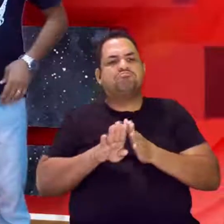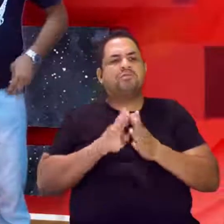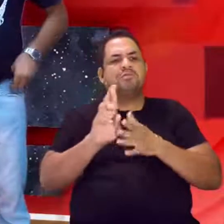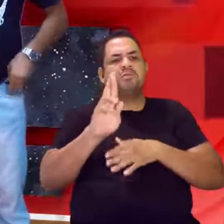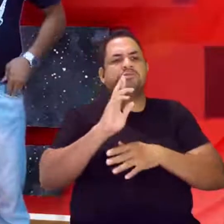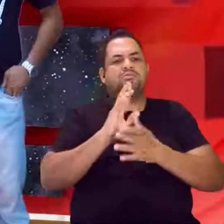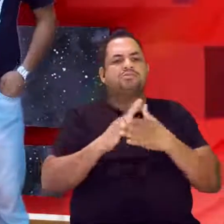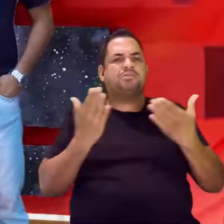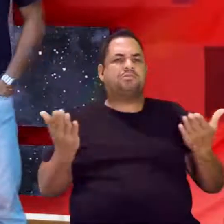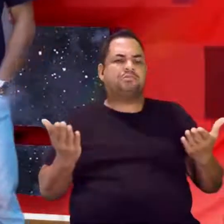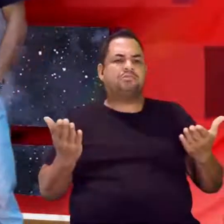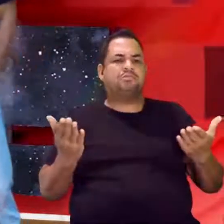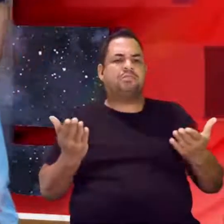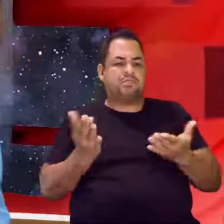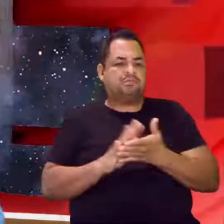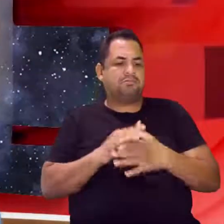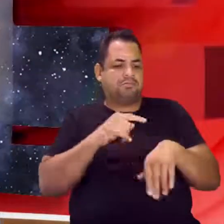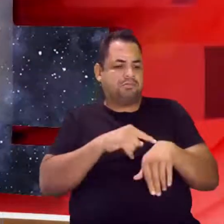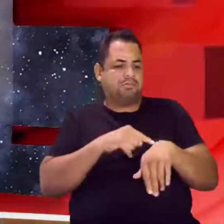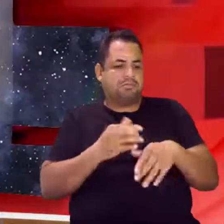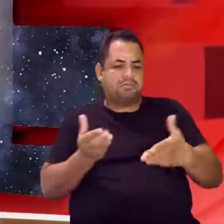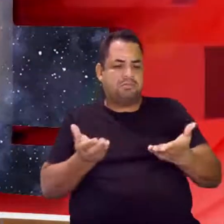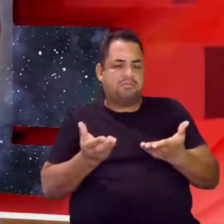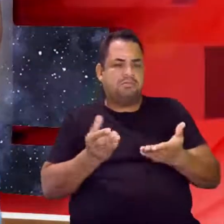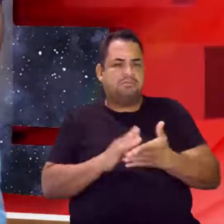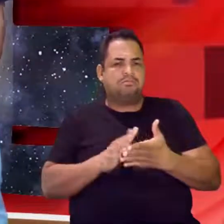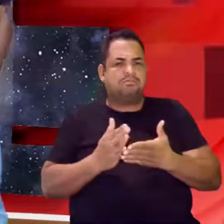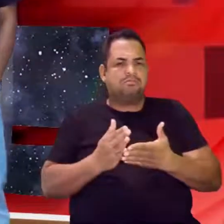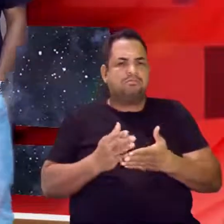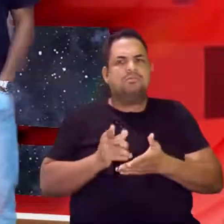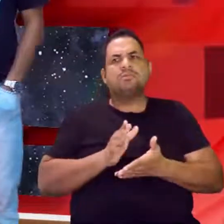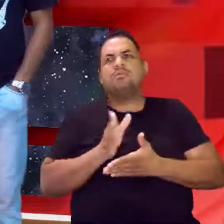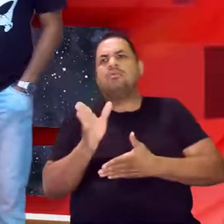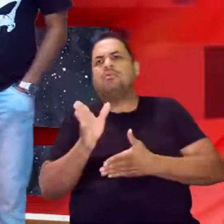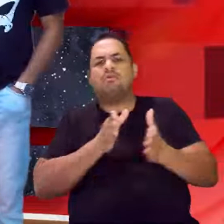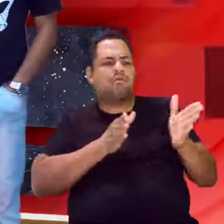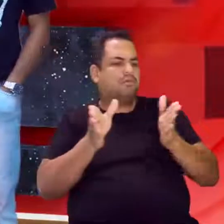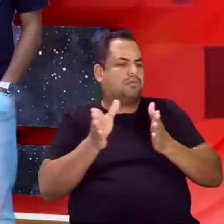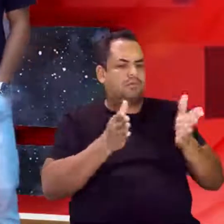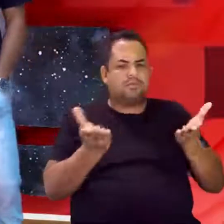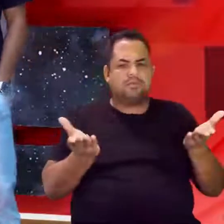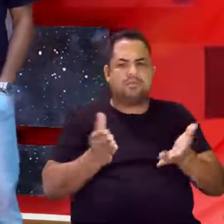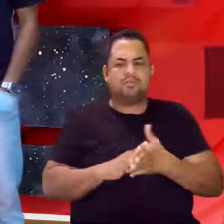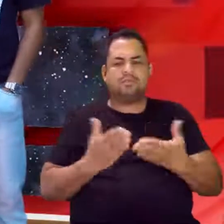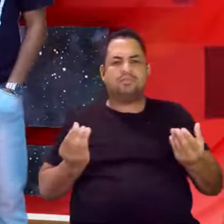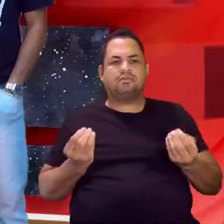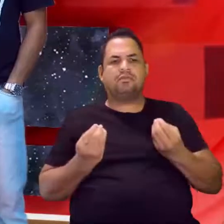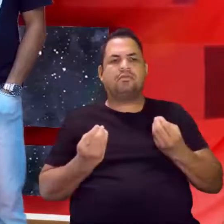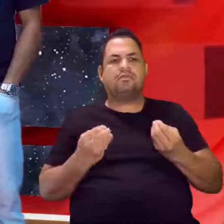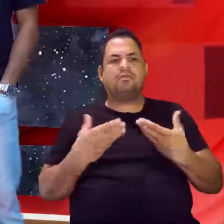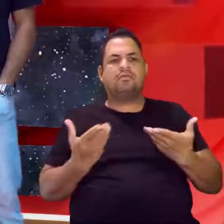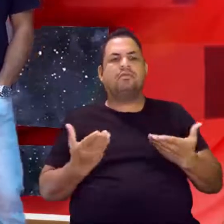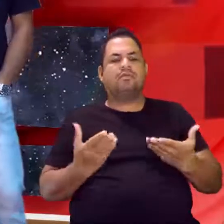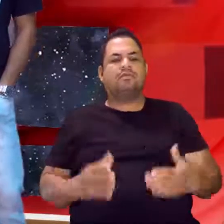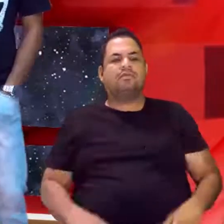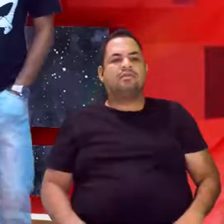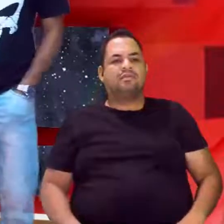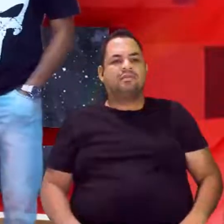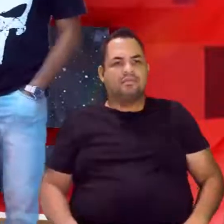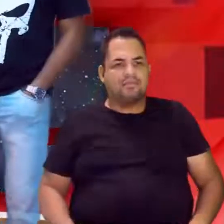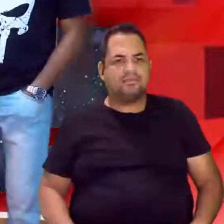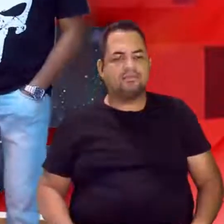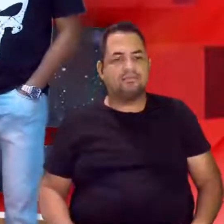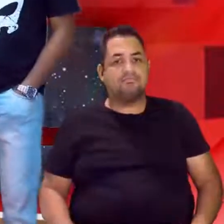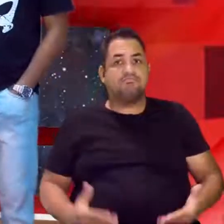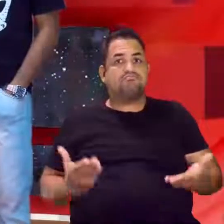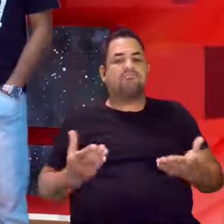vocês estão no mesmo momento, né? Aquele momento ali, para onde eu vou, que nem eu brinco, onde eu tô, pra onde eu vou, né? Onde que